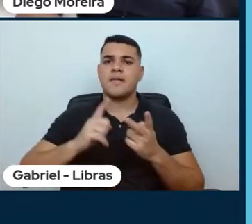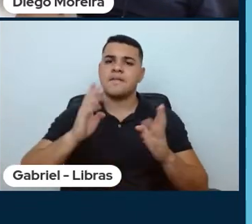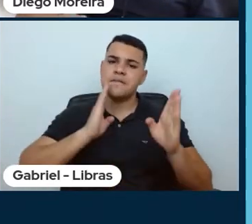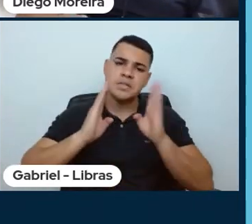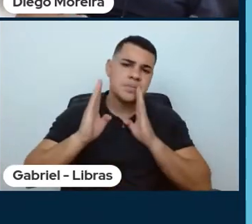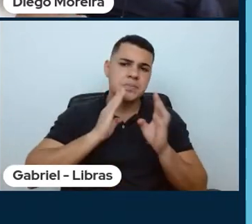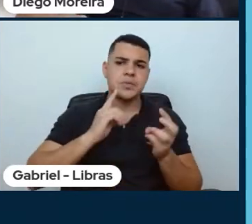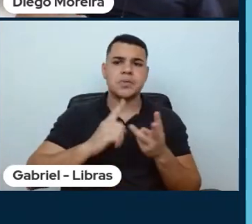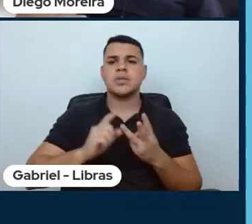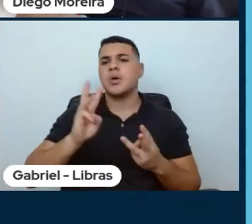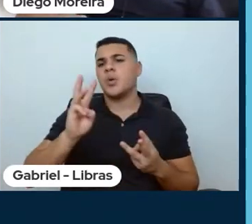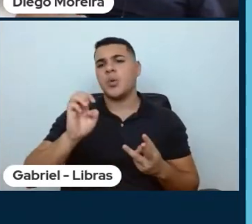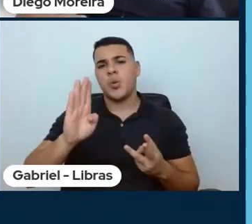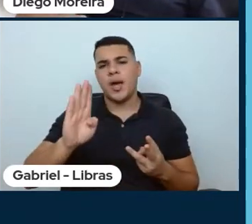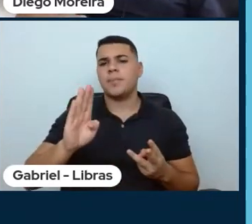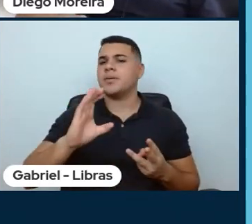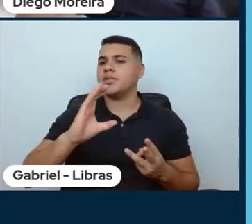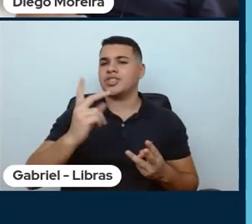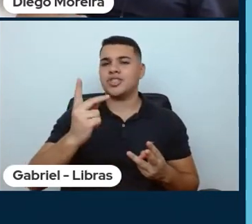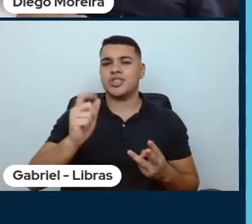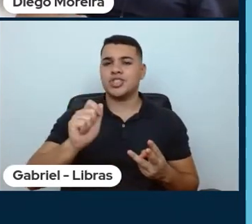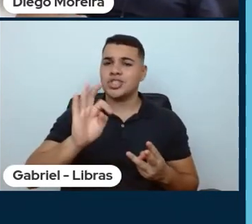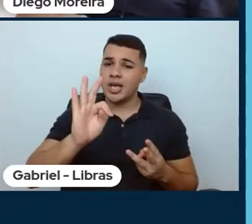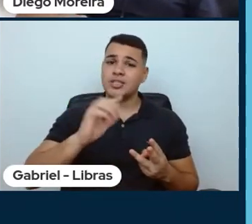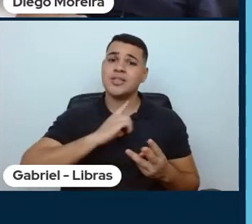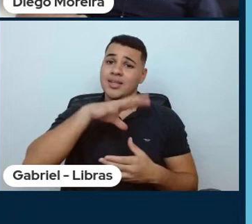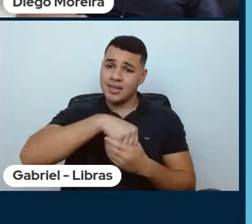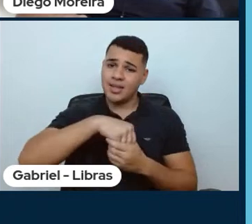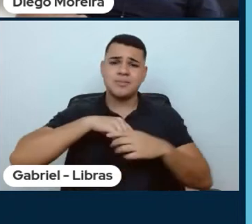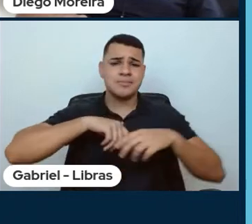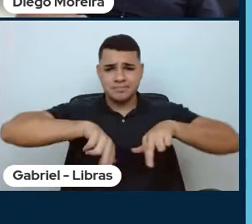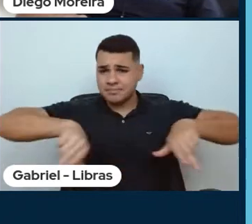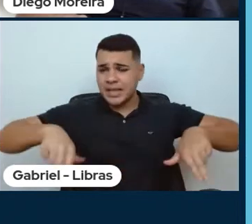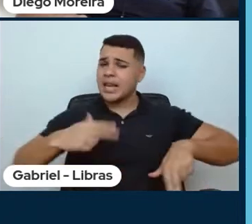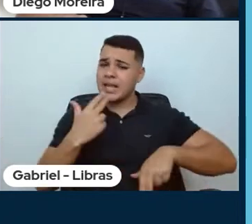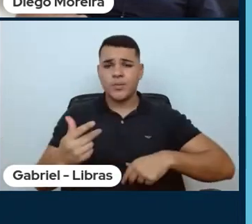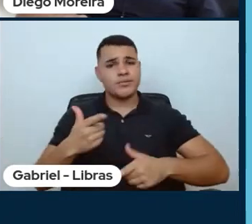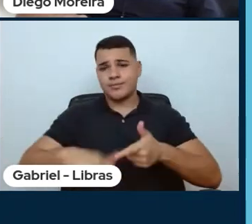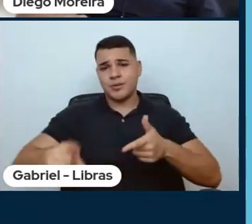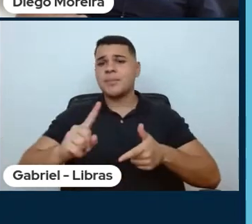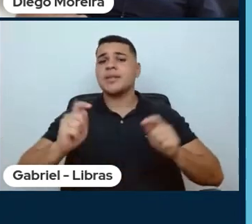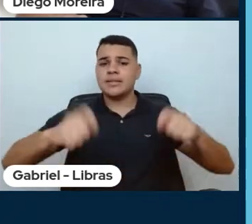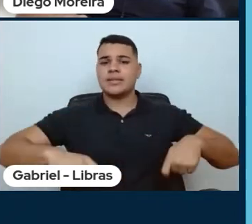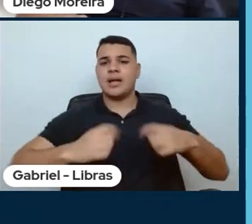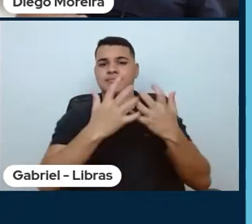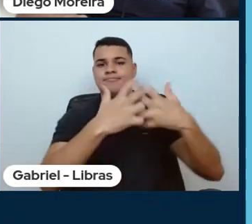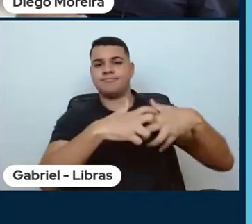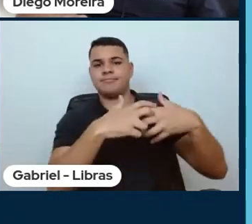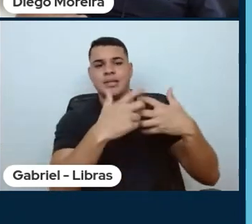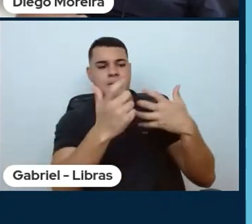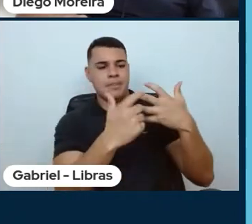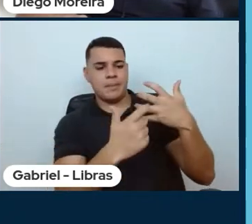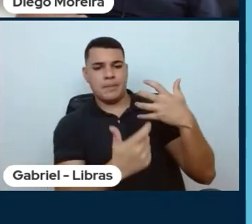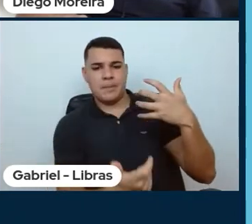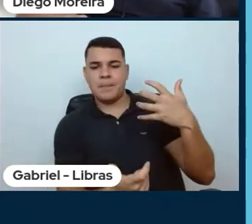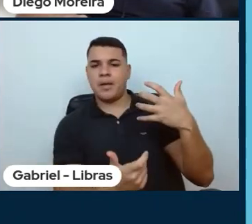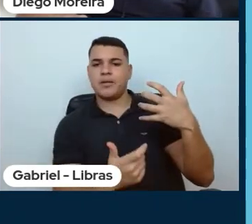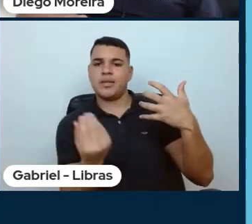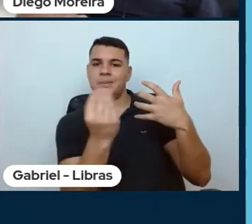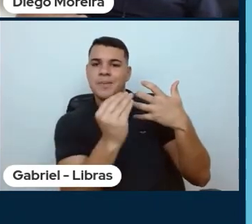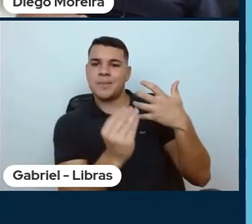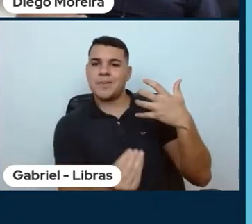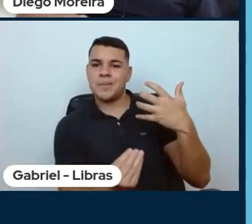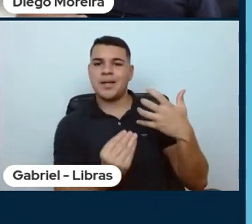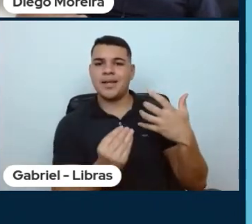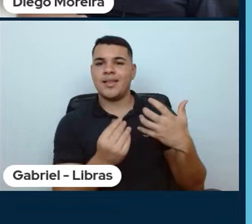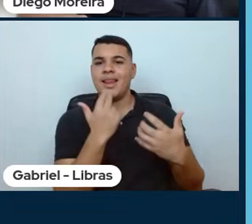webchat, que possa trabalhar multilíngua, a gente configura esse canal da mesma forma, né, igual o WhatsApp,